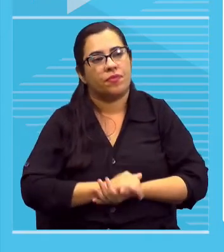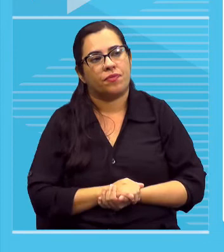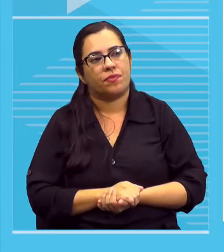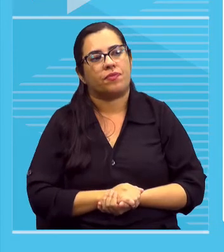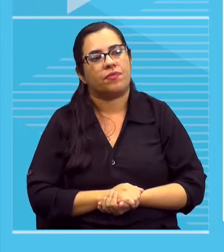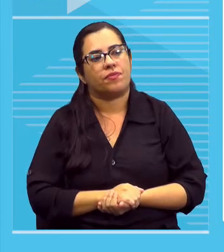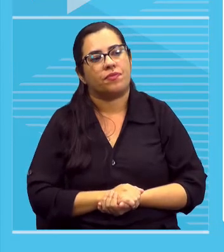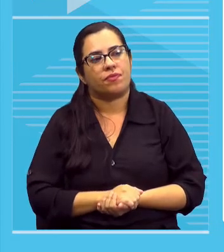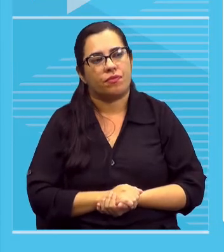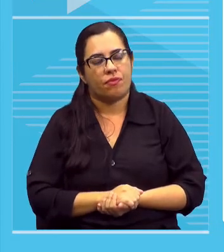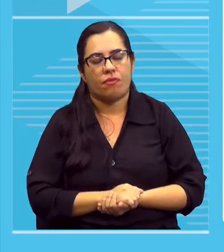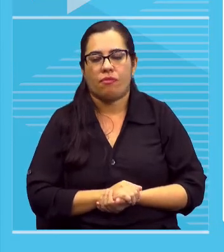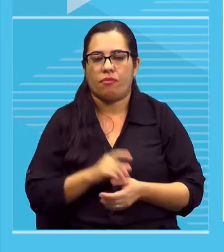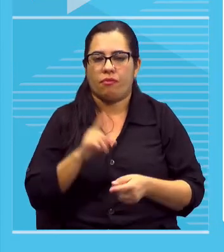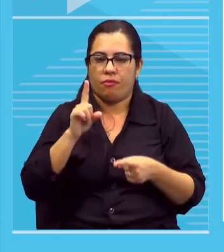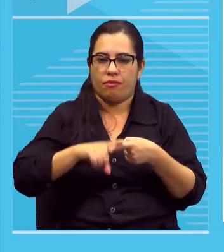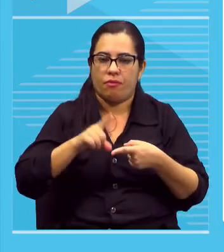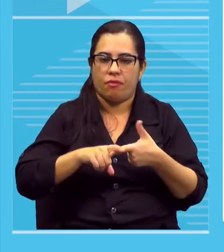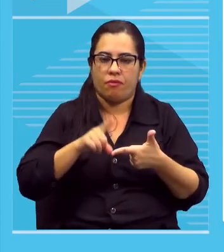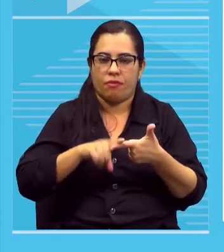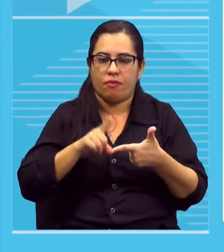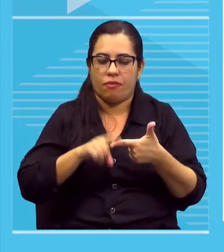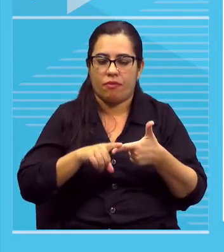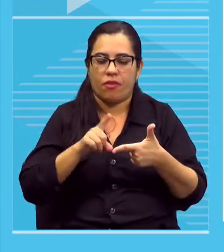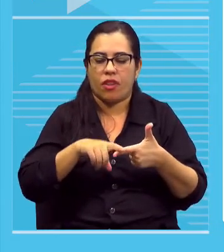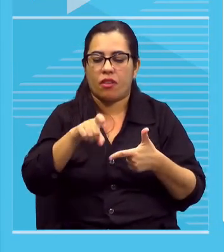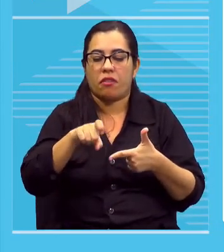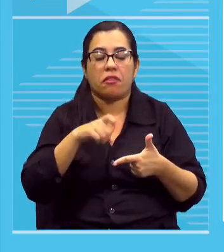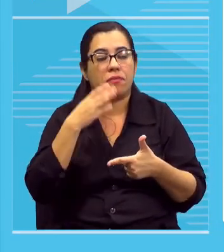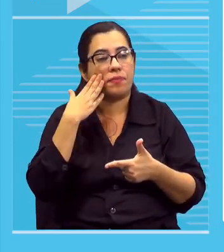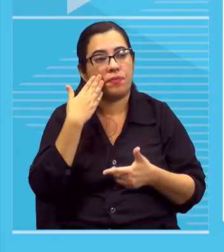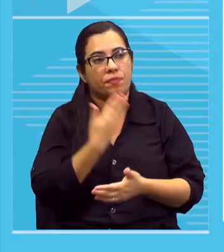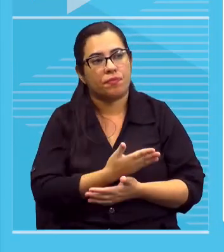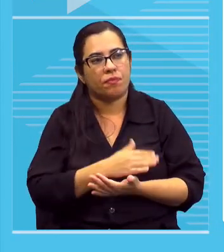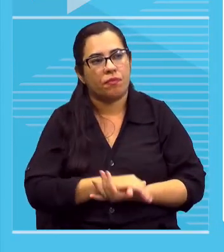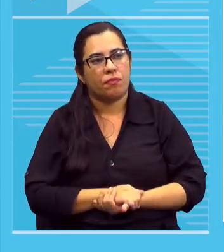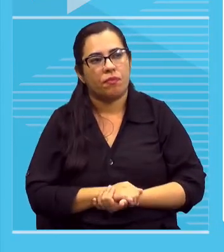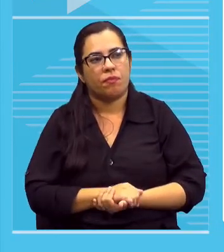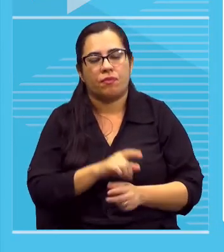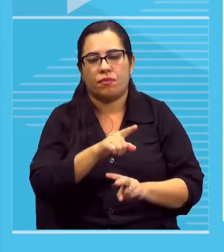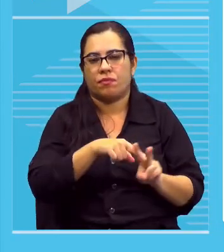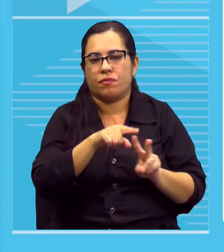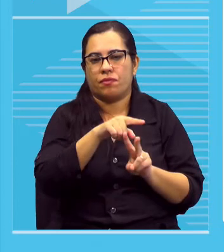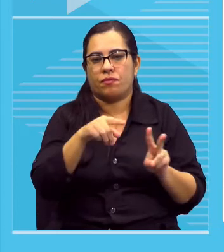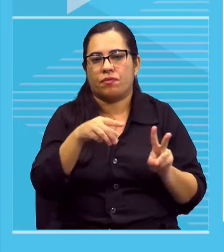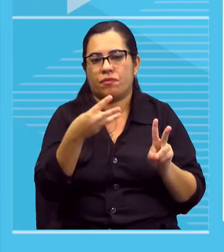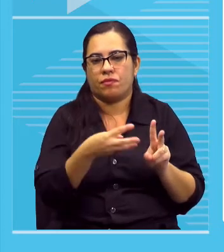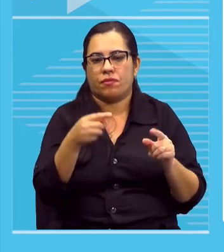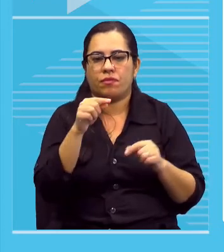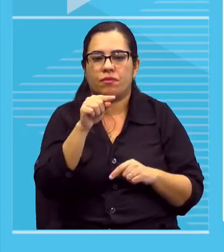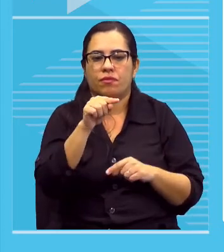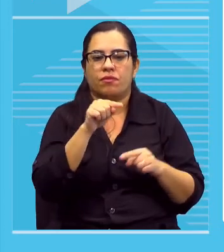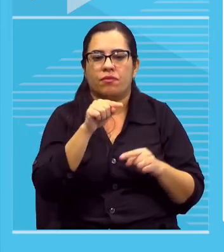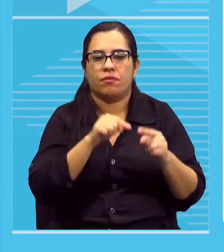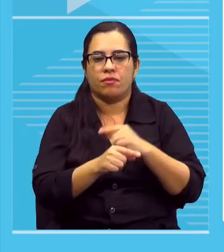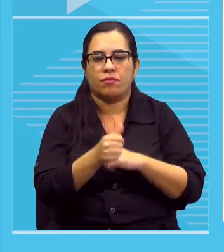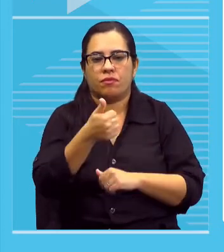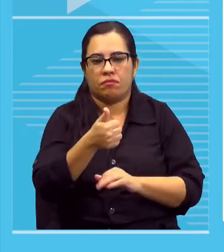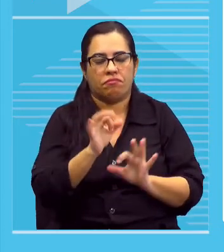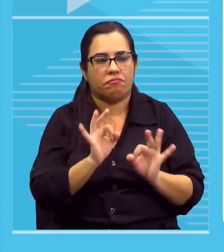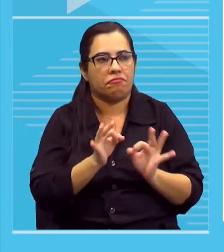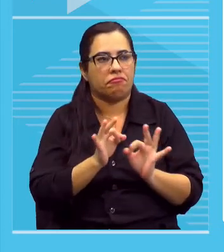então a tangente de X = raiz de 3 / um raiz de 3